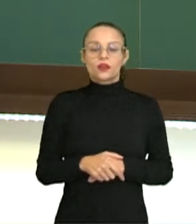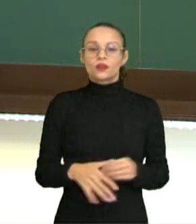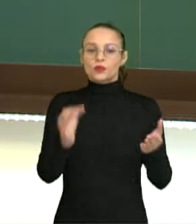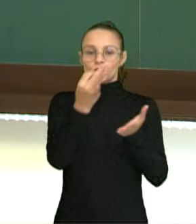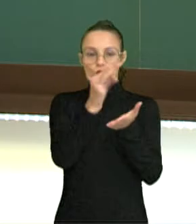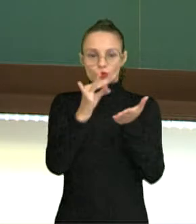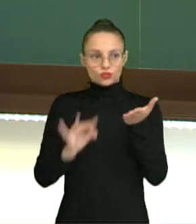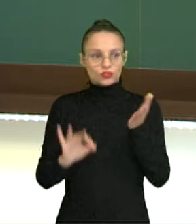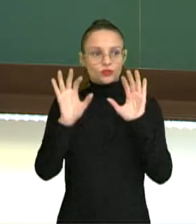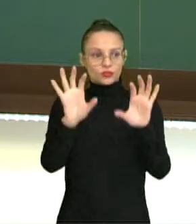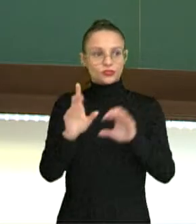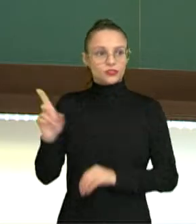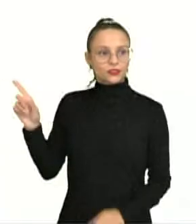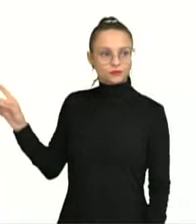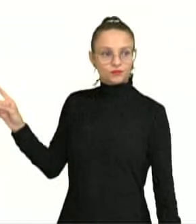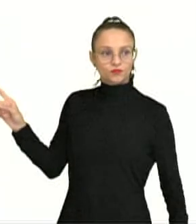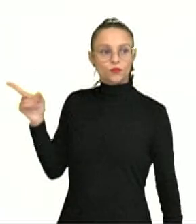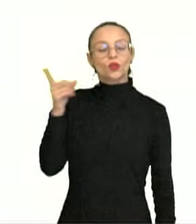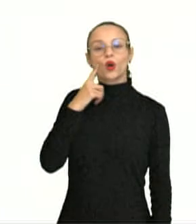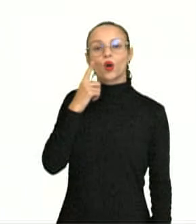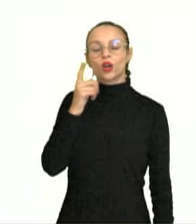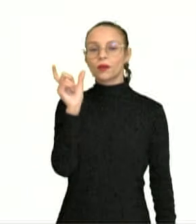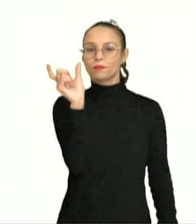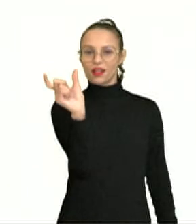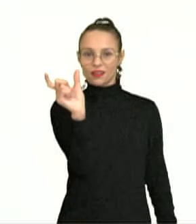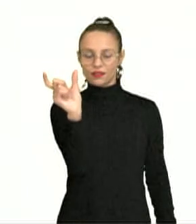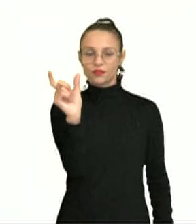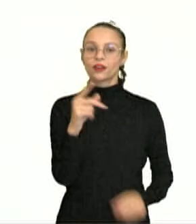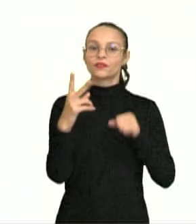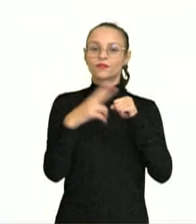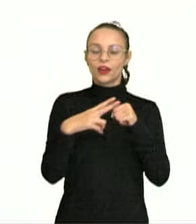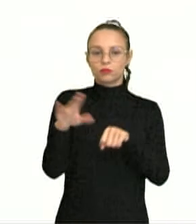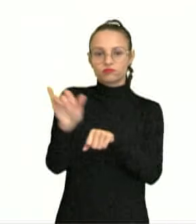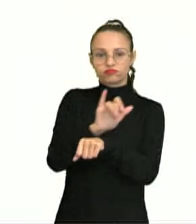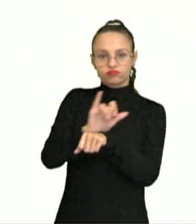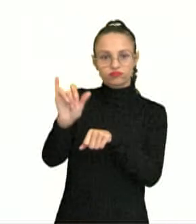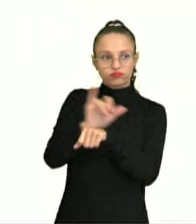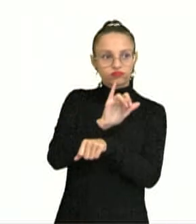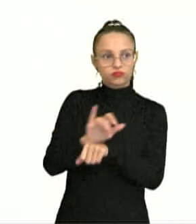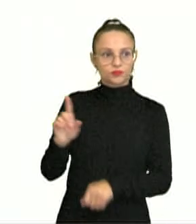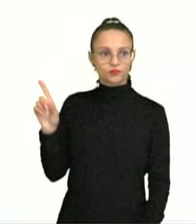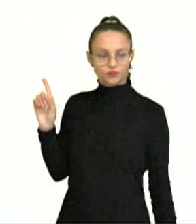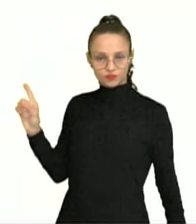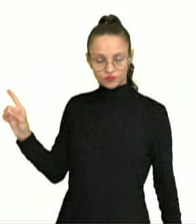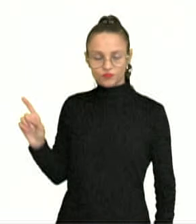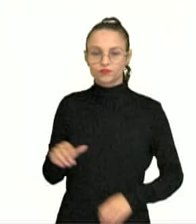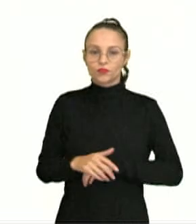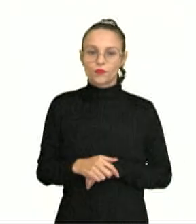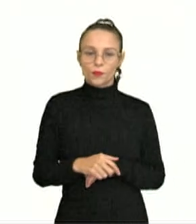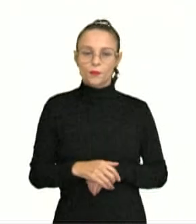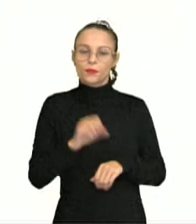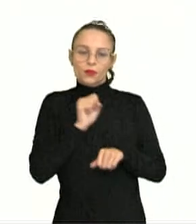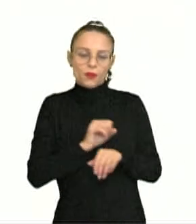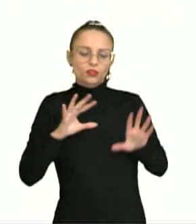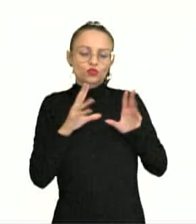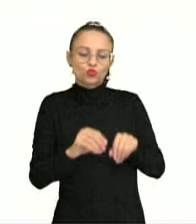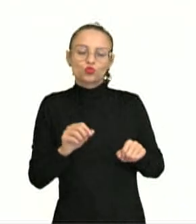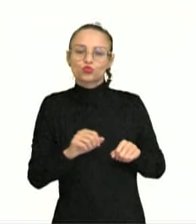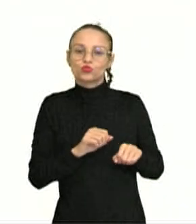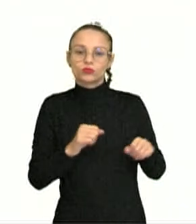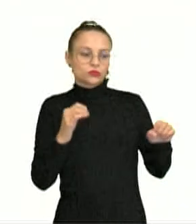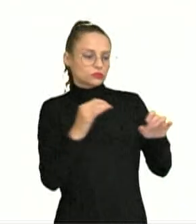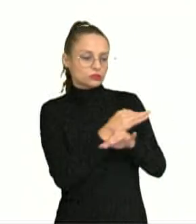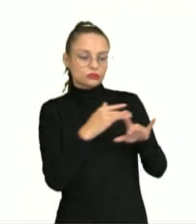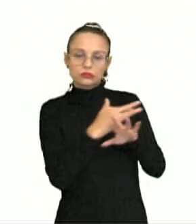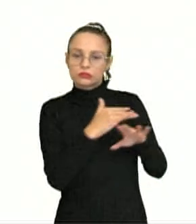Gabaritando ficou assim. Os hermeneutas ocuparam a cidade e paralisaram todas as atividades produtivas com seus